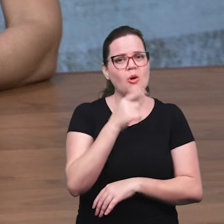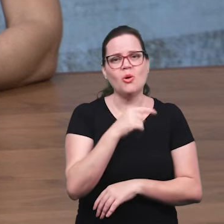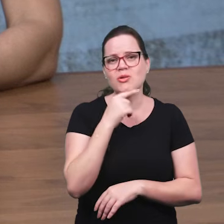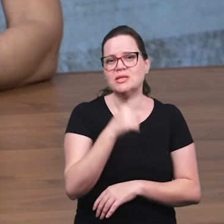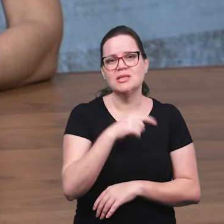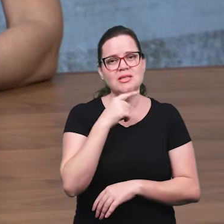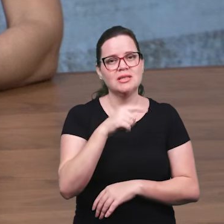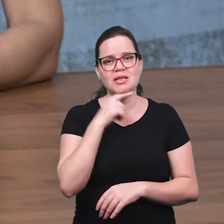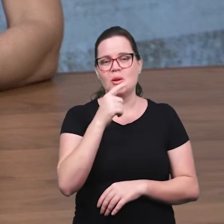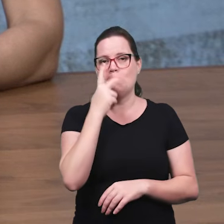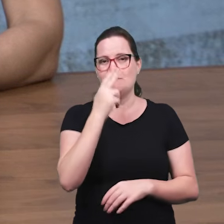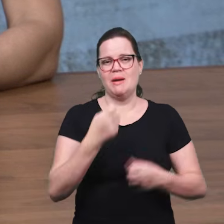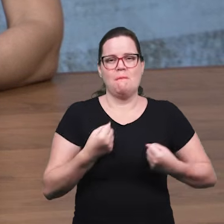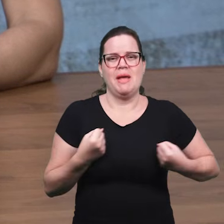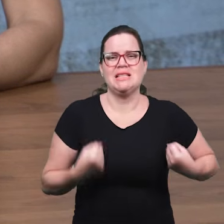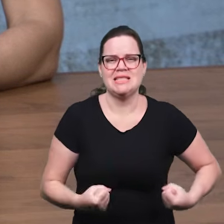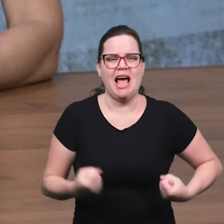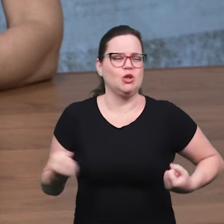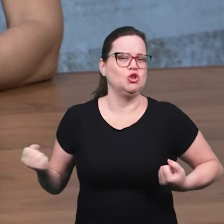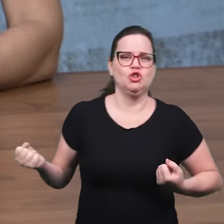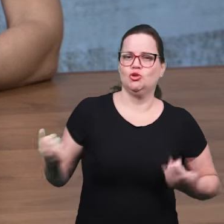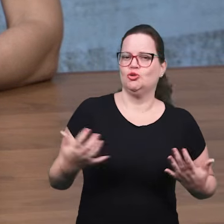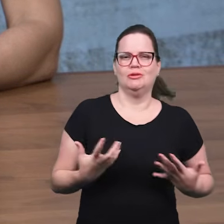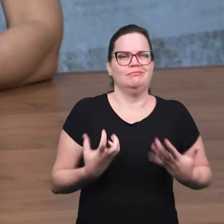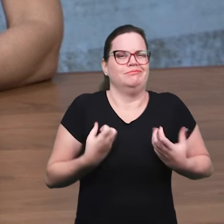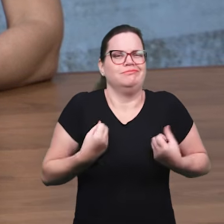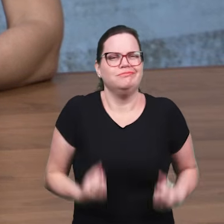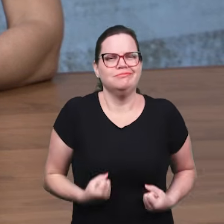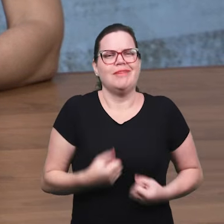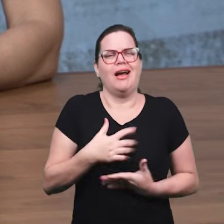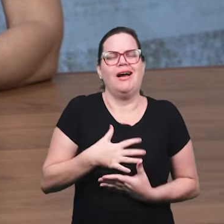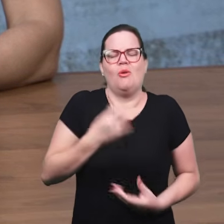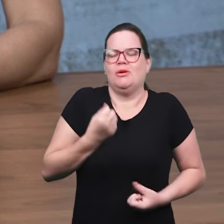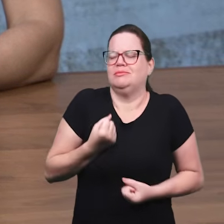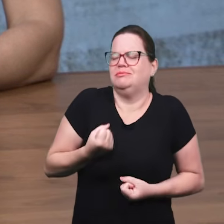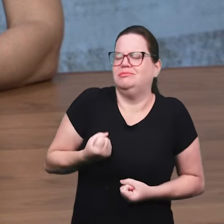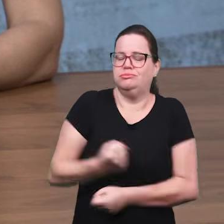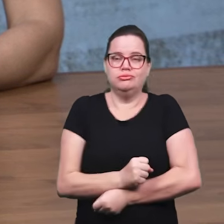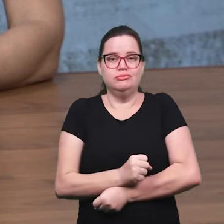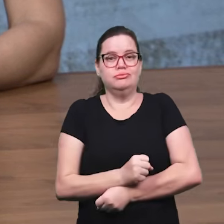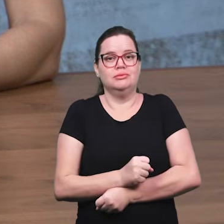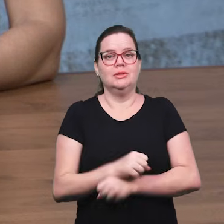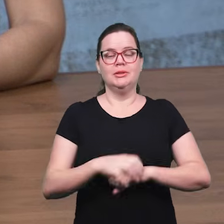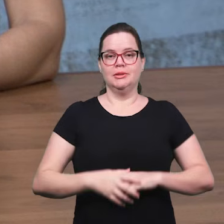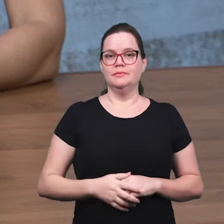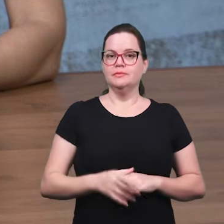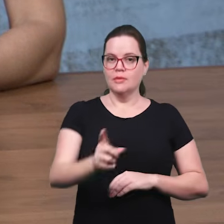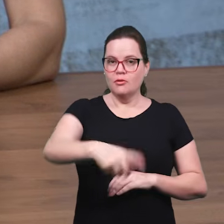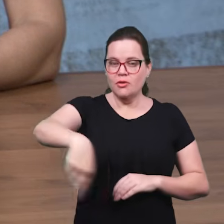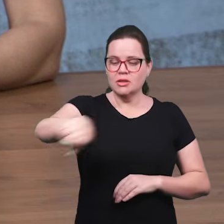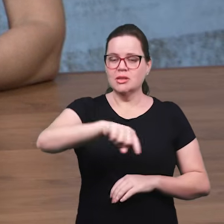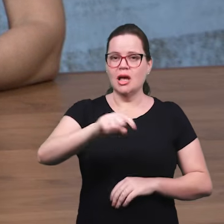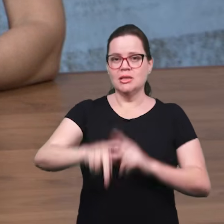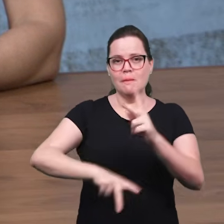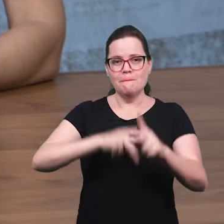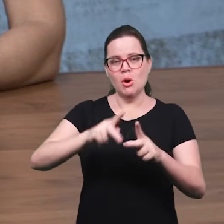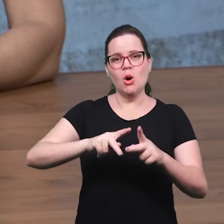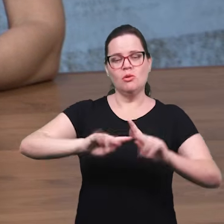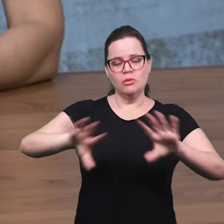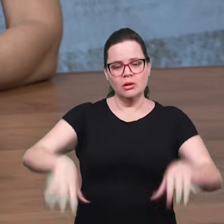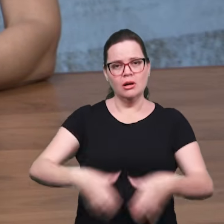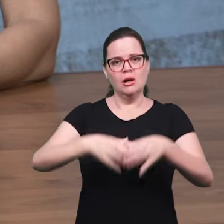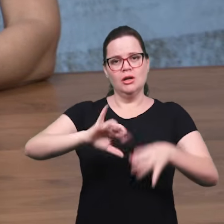da carga, mas a sua alma entrou em cativeiro. Ouvi-me, ó casa de Jacó,